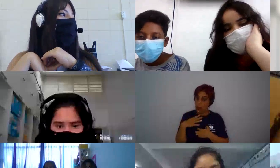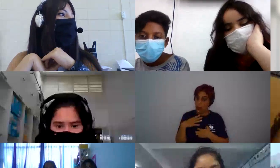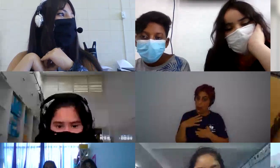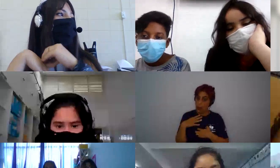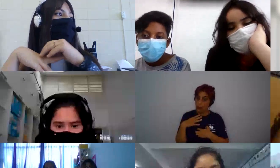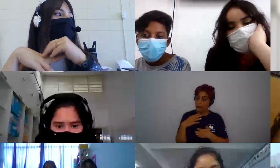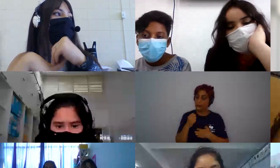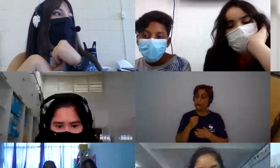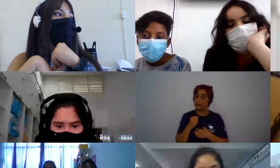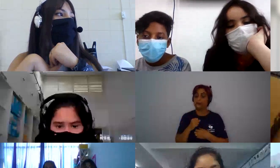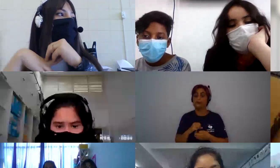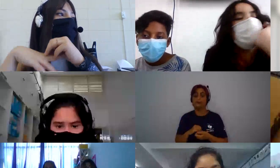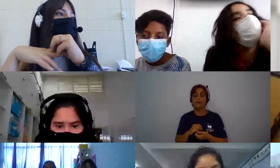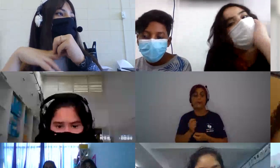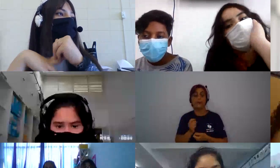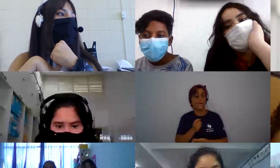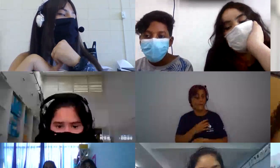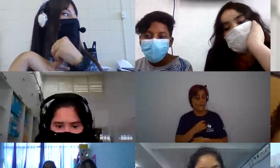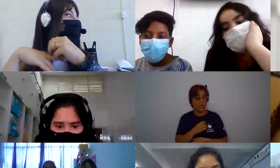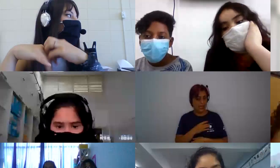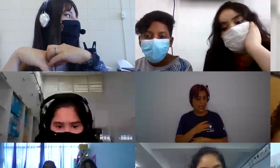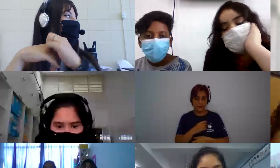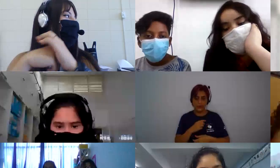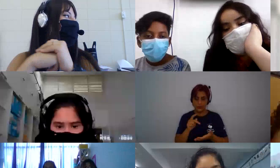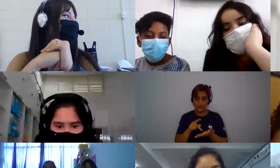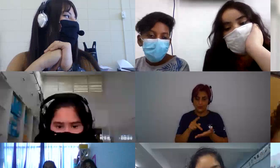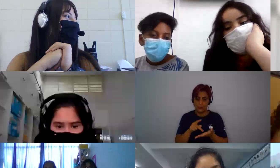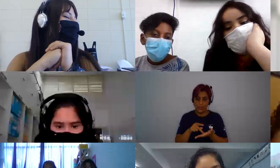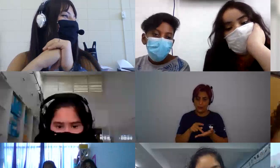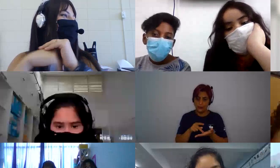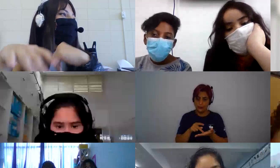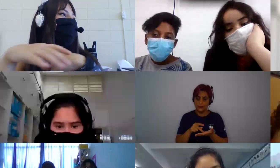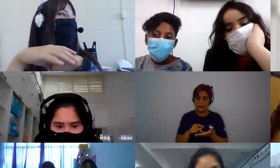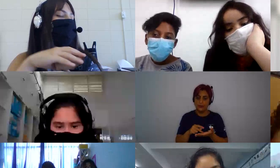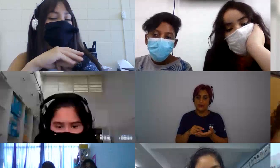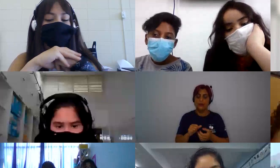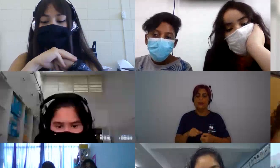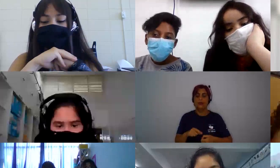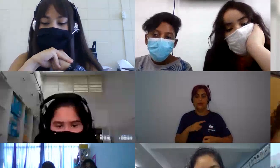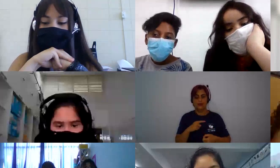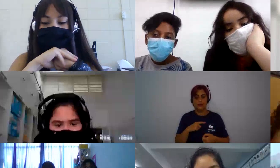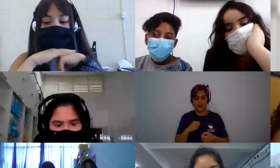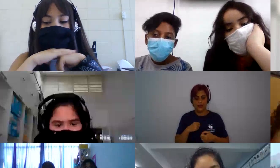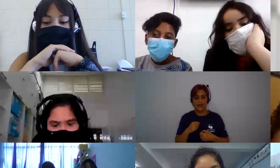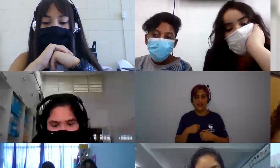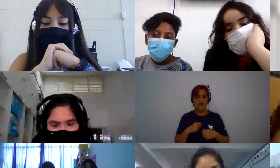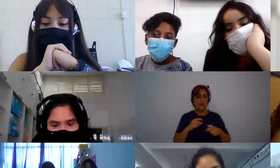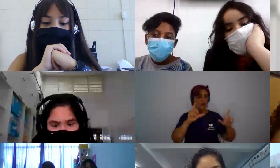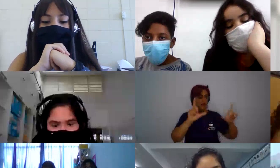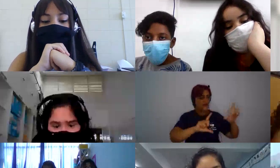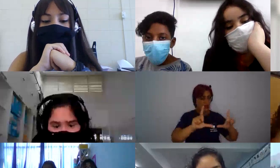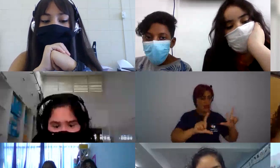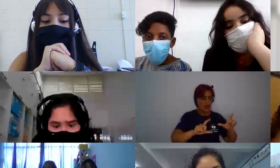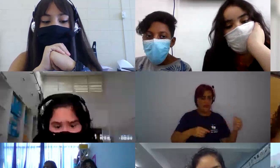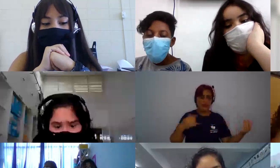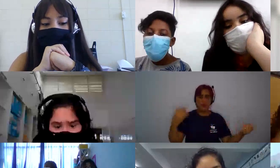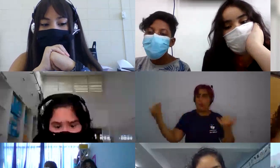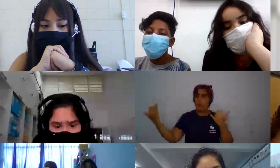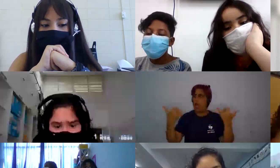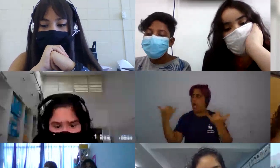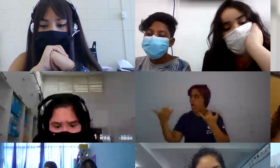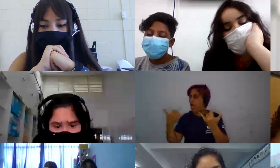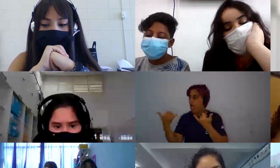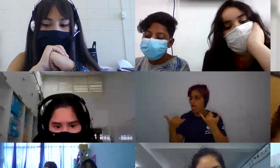gente, né? Medo, medo mesmo, a gente vê notícia de HIV, notícia de